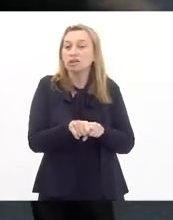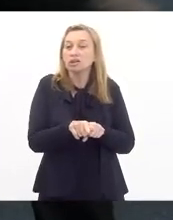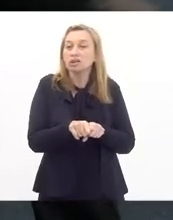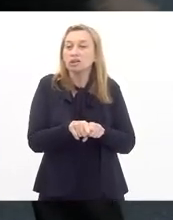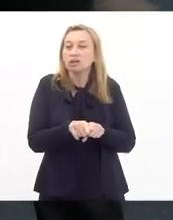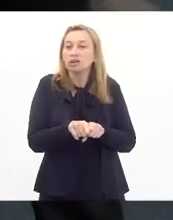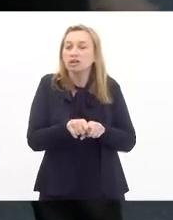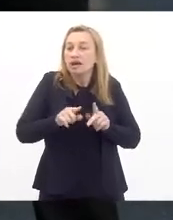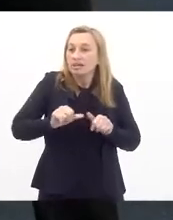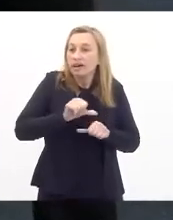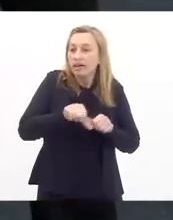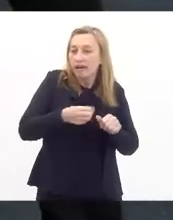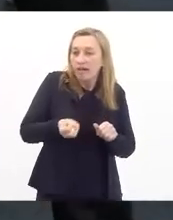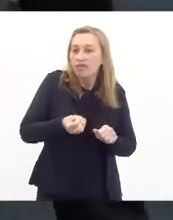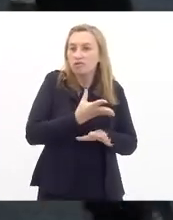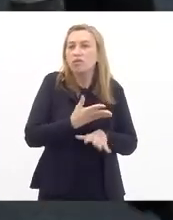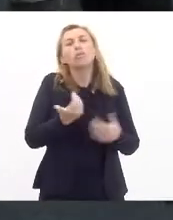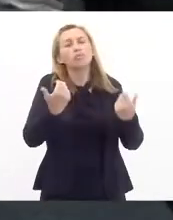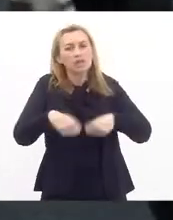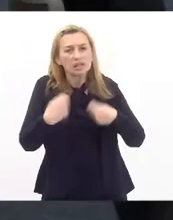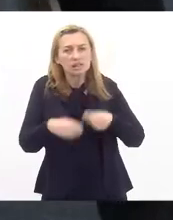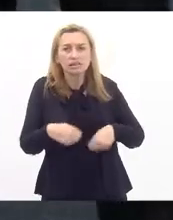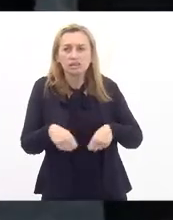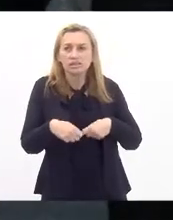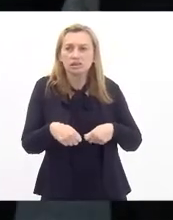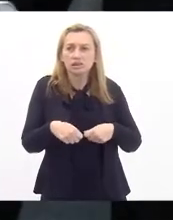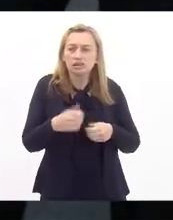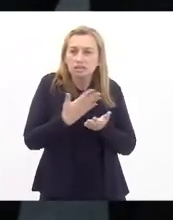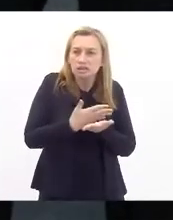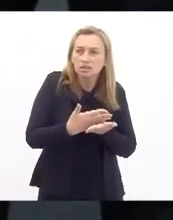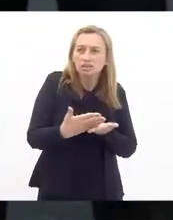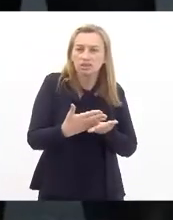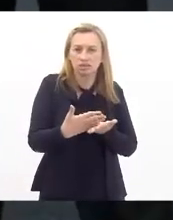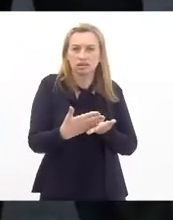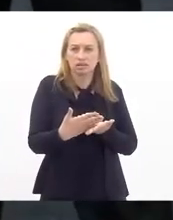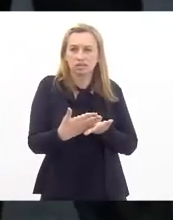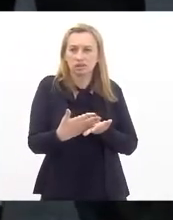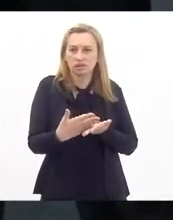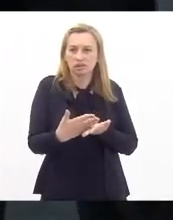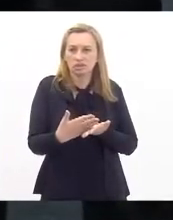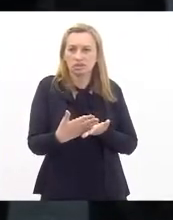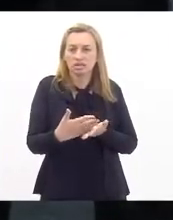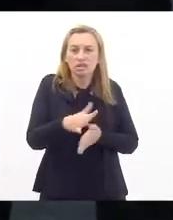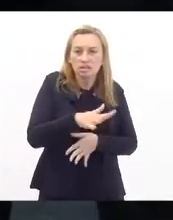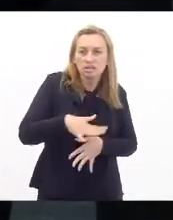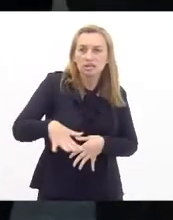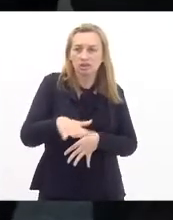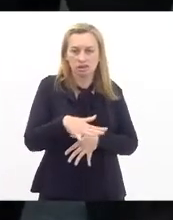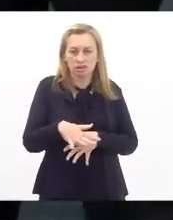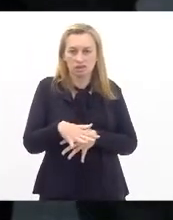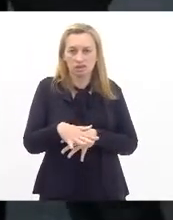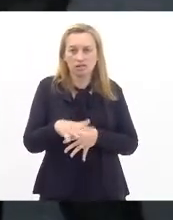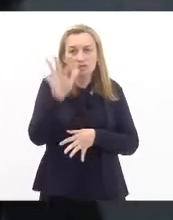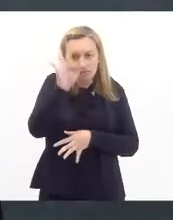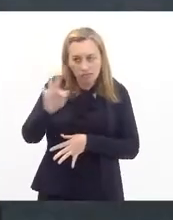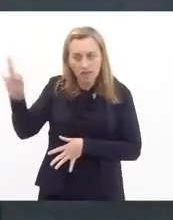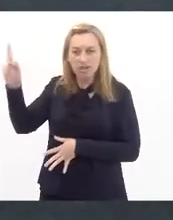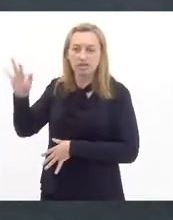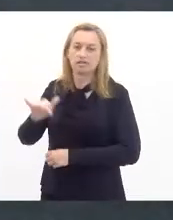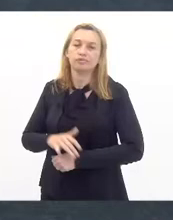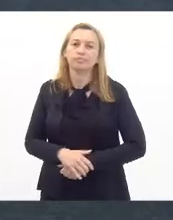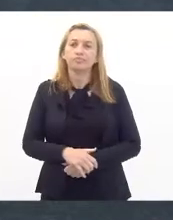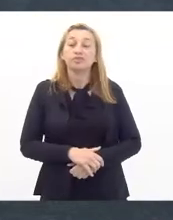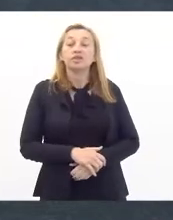dessa reforma ela precisa ser feita a partir daí a gente príncipe cidades dessa Regional né Desse ente federativo